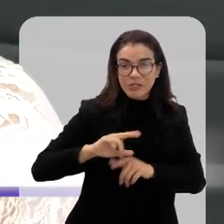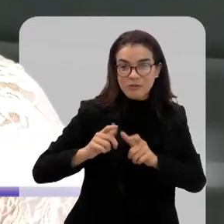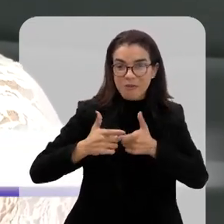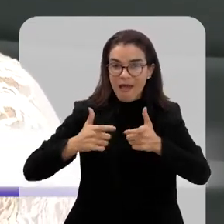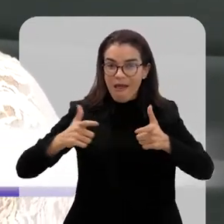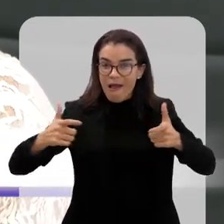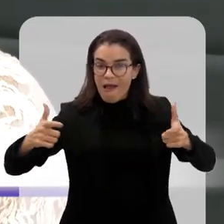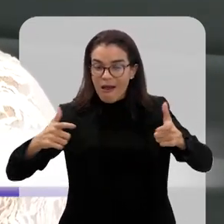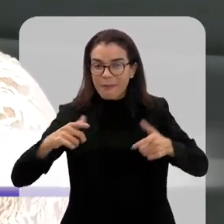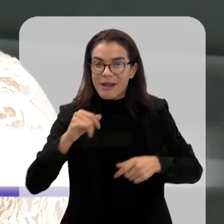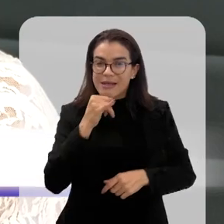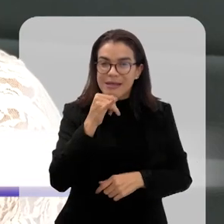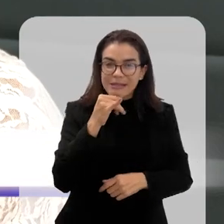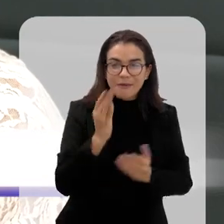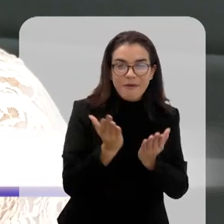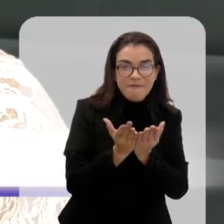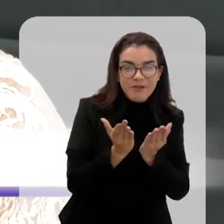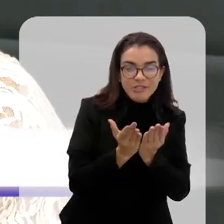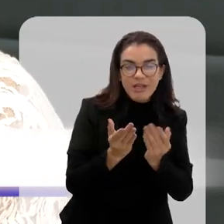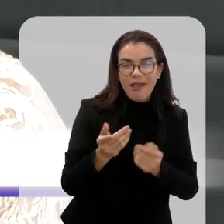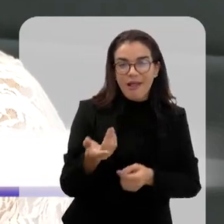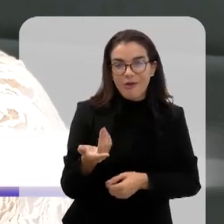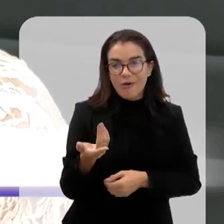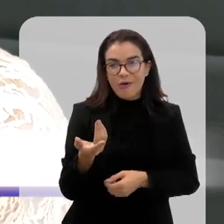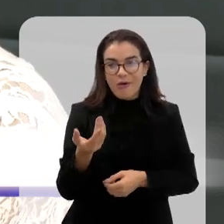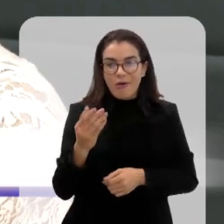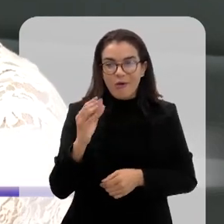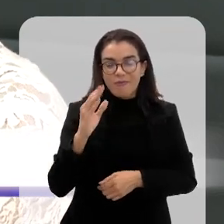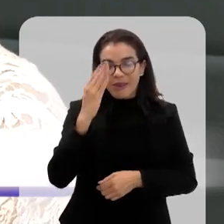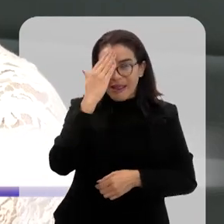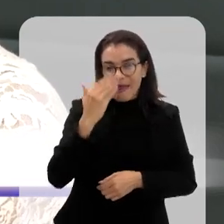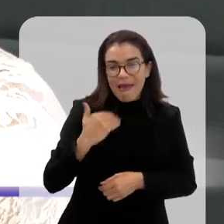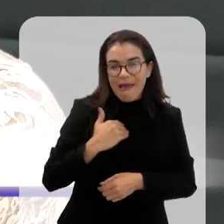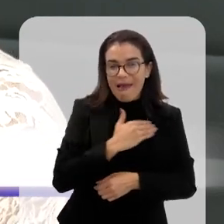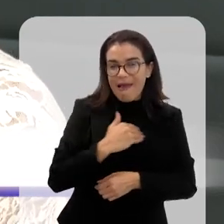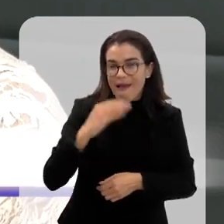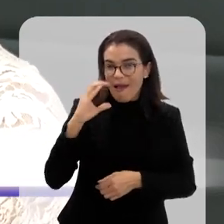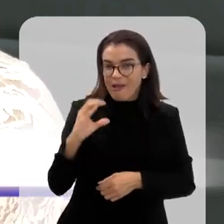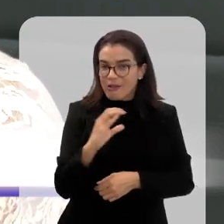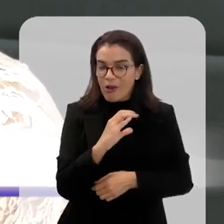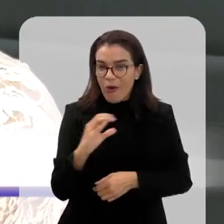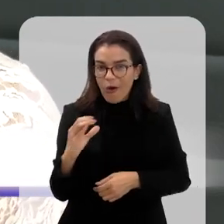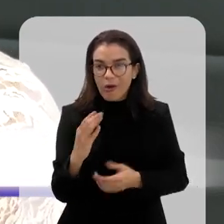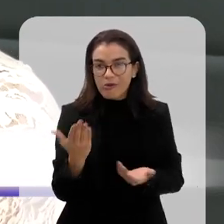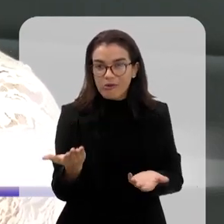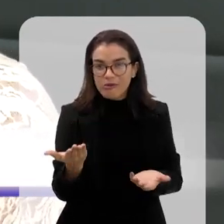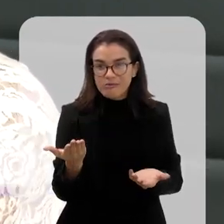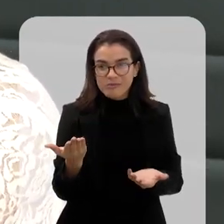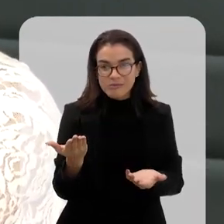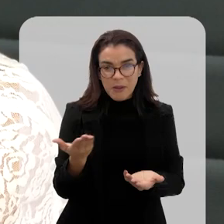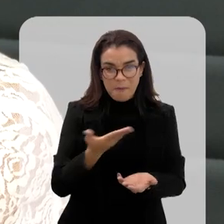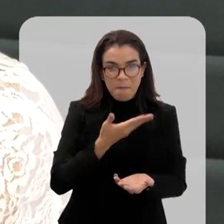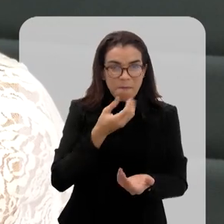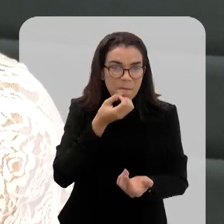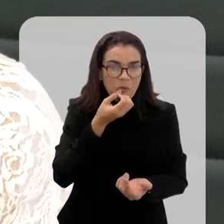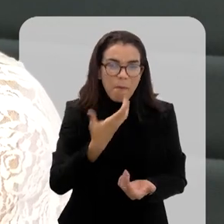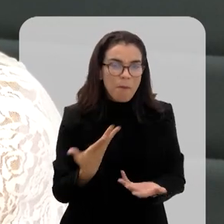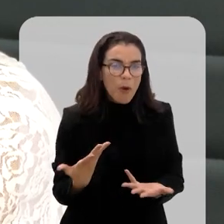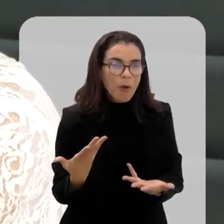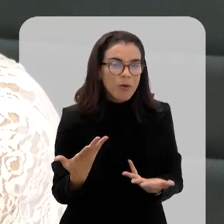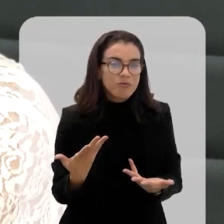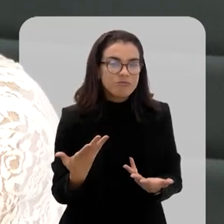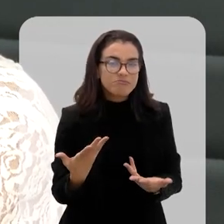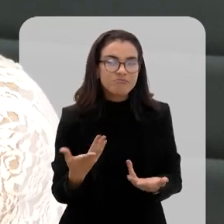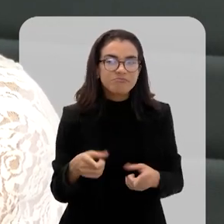financeiros, como os evangélicos, como os católicos, os grandes templos. Não seria interessante trazer isso para eles, para